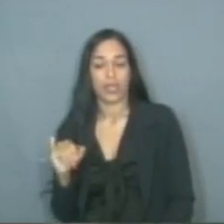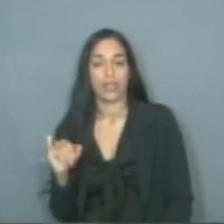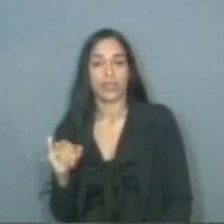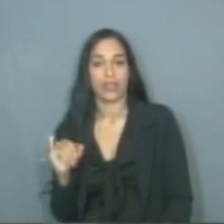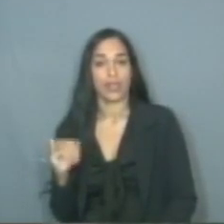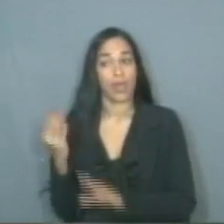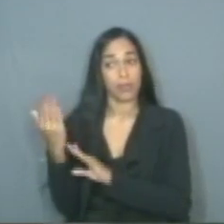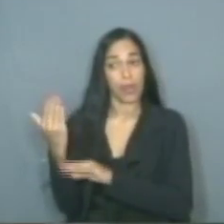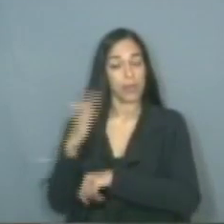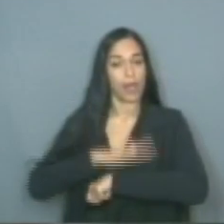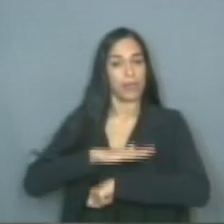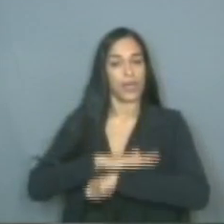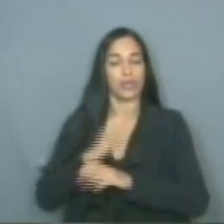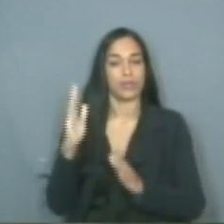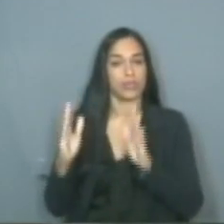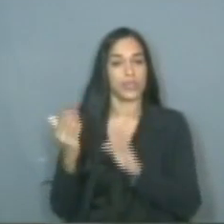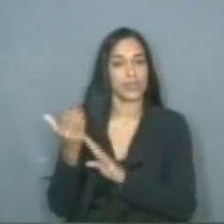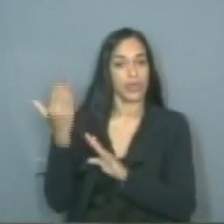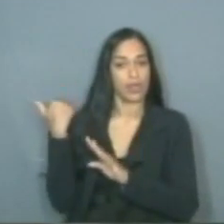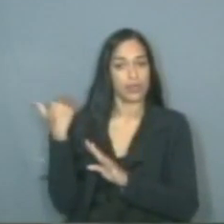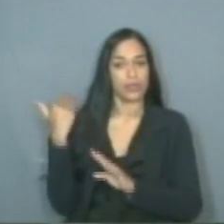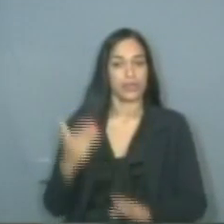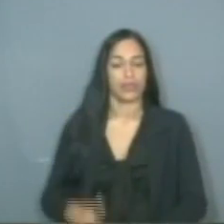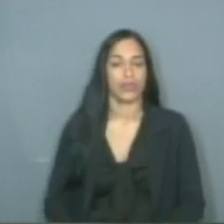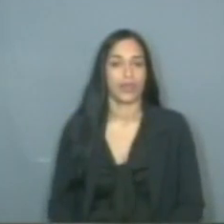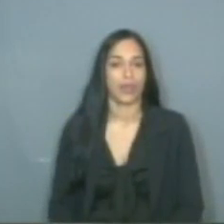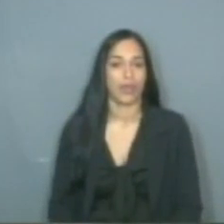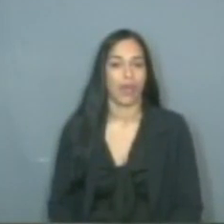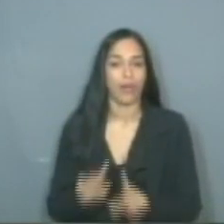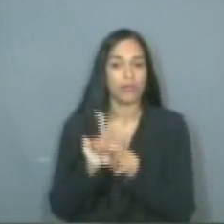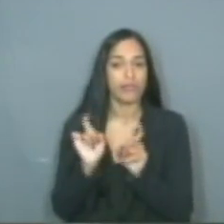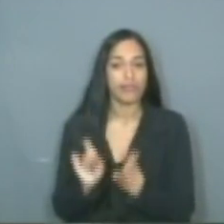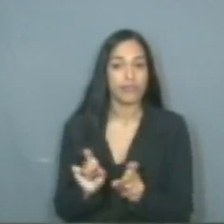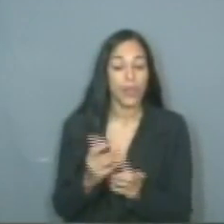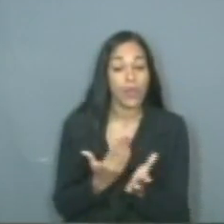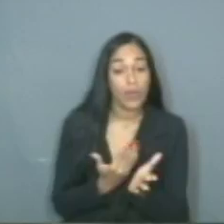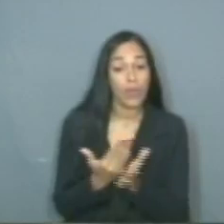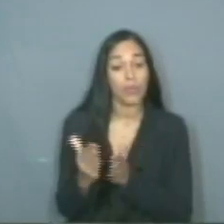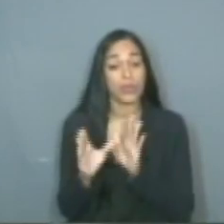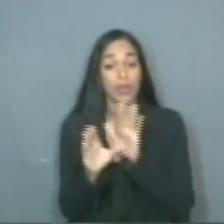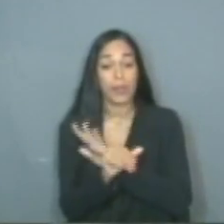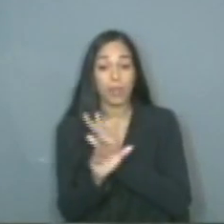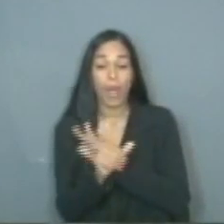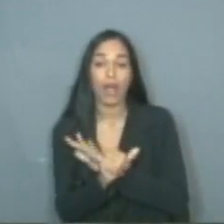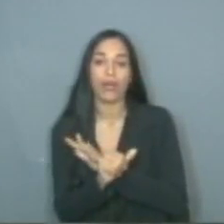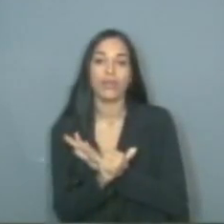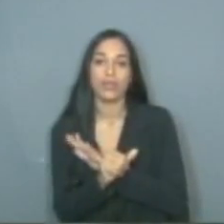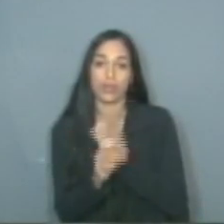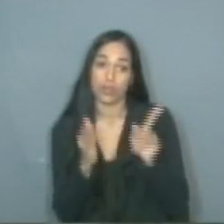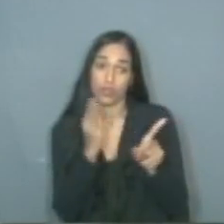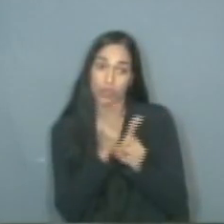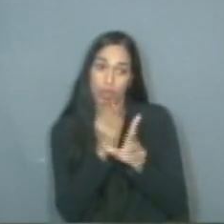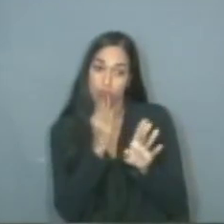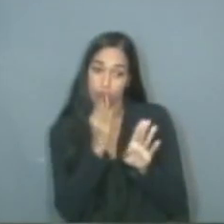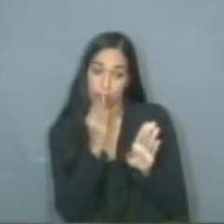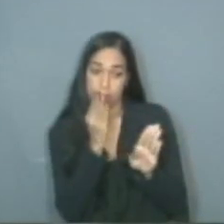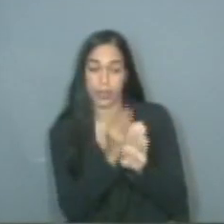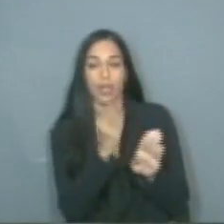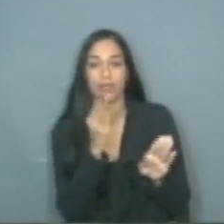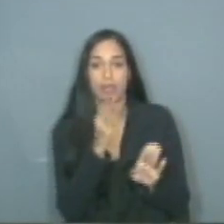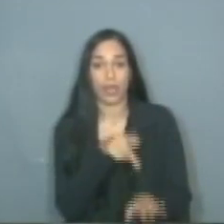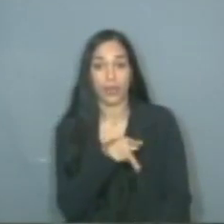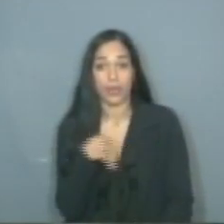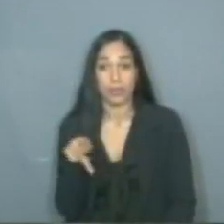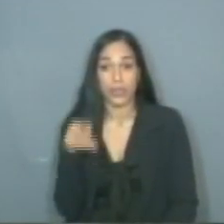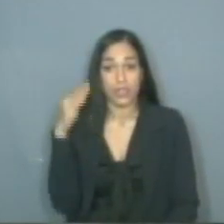uma CPI naquela época? Quando a fraude no INSS foi revelada e quando o presidente